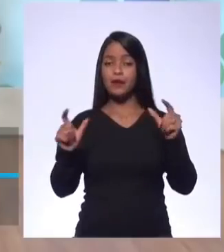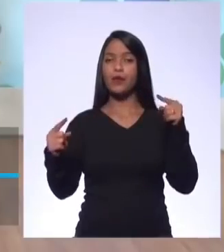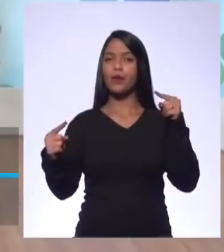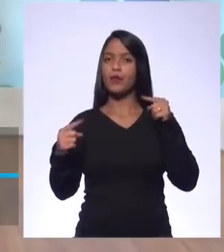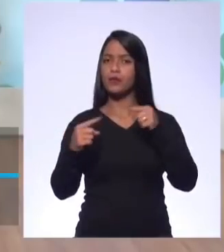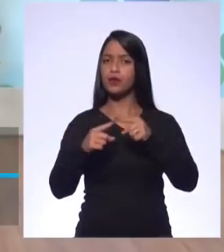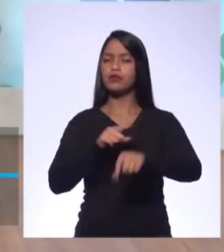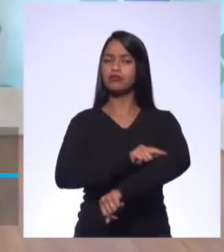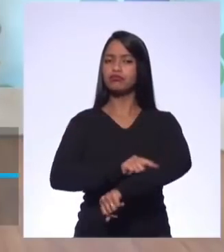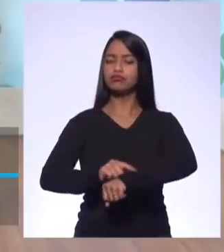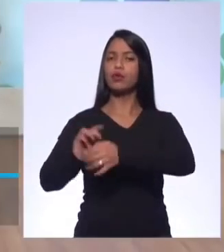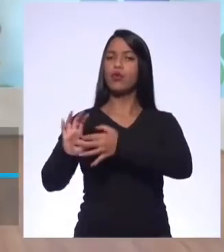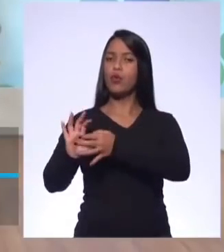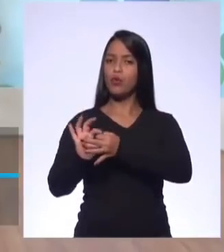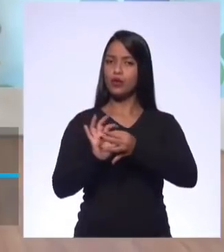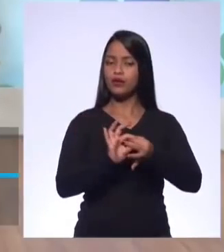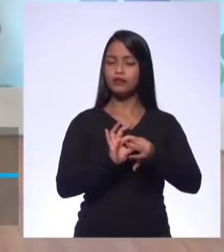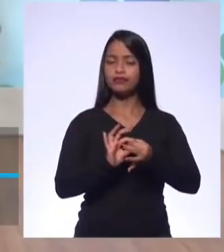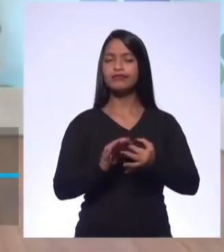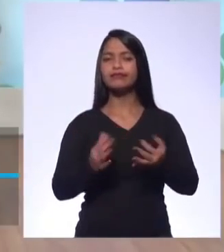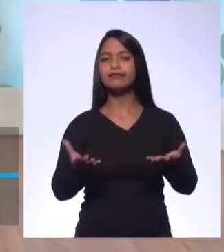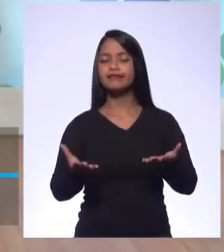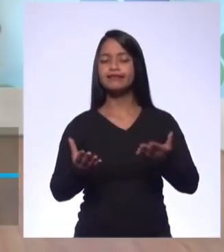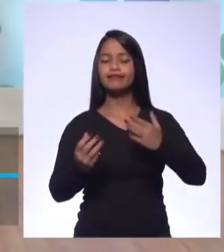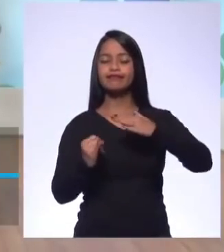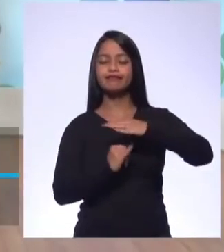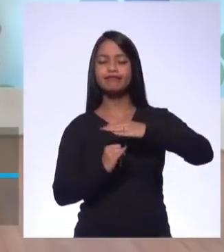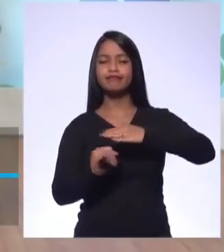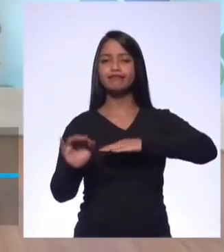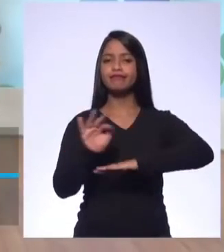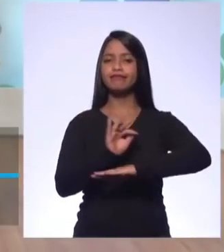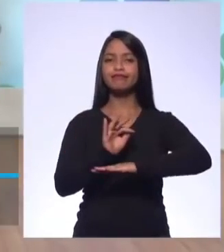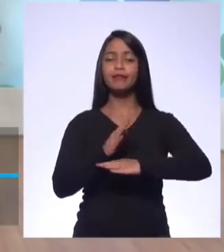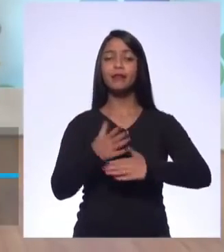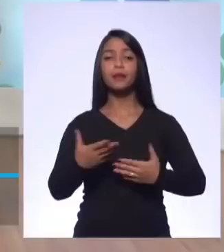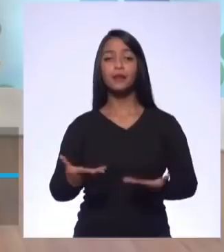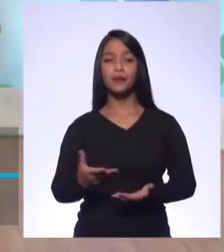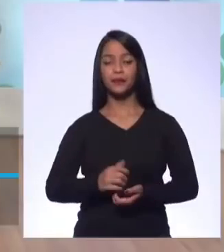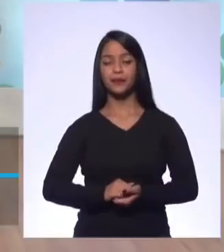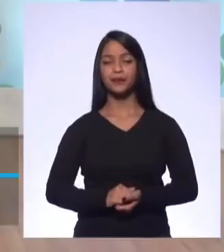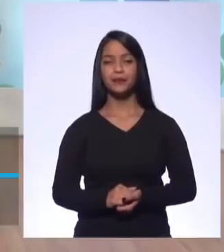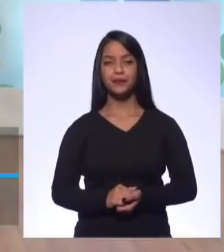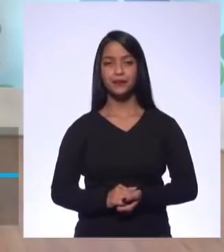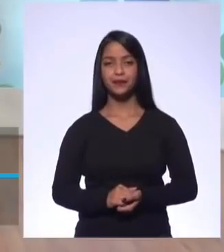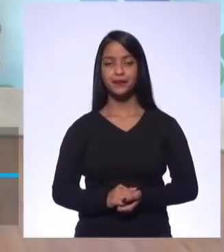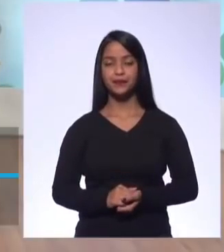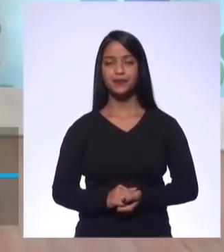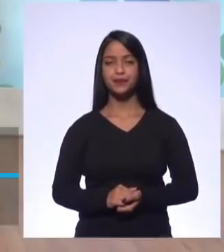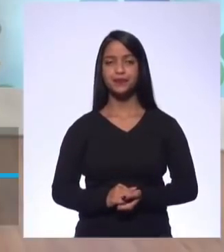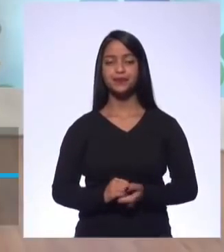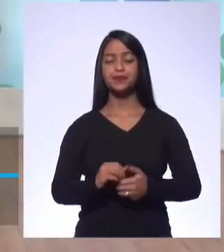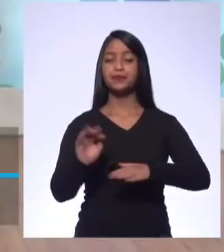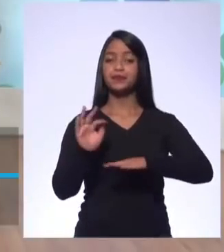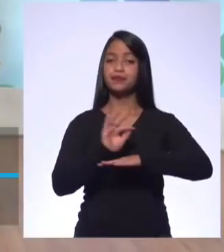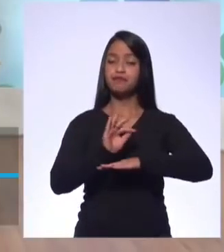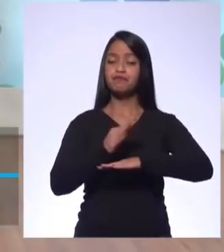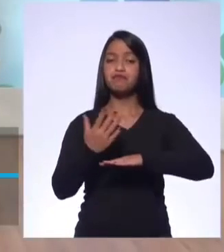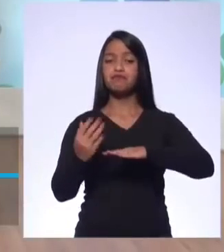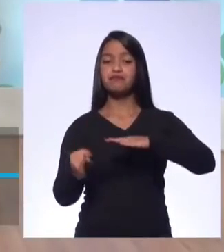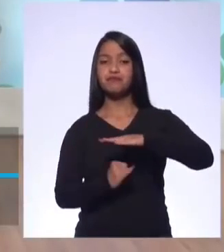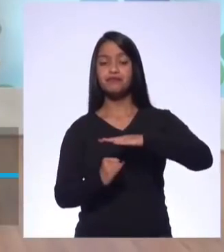contexto. E aqui? Uso de palavras adequadas para o contexto. Formal